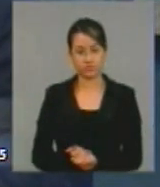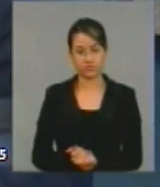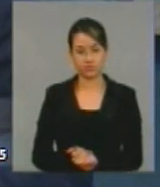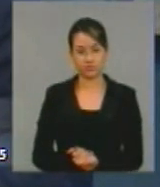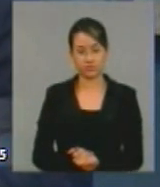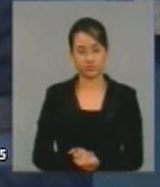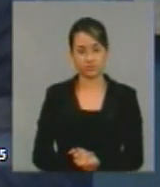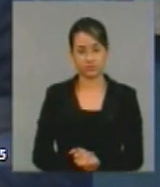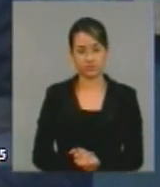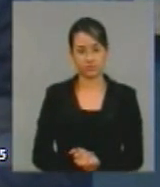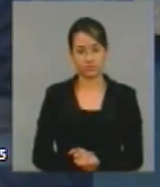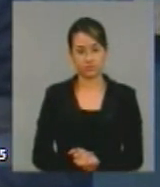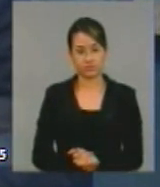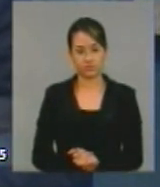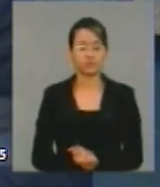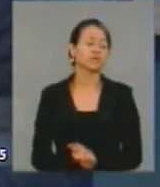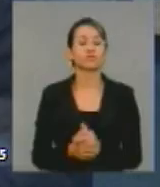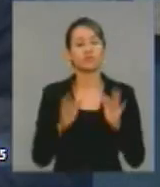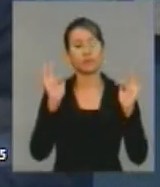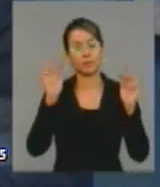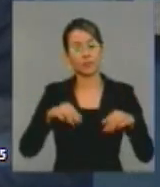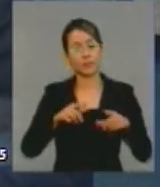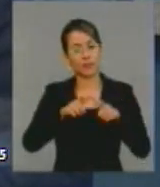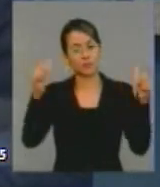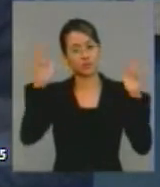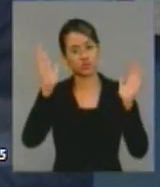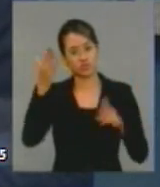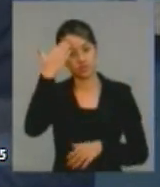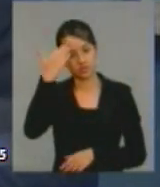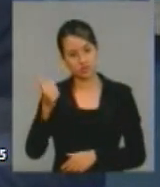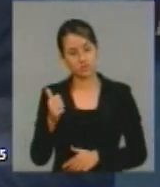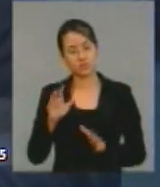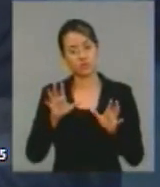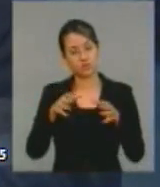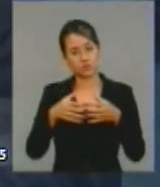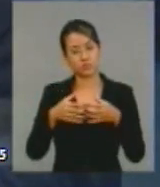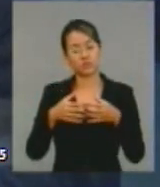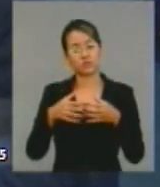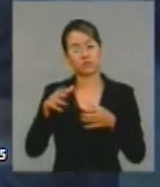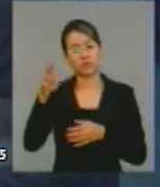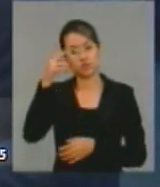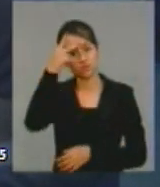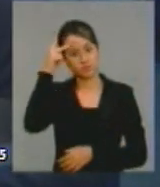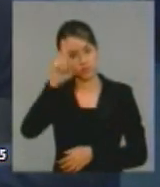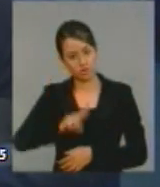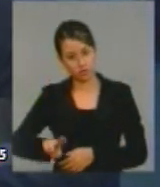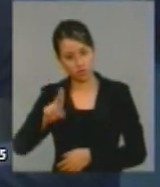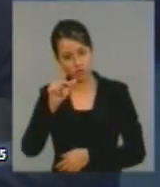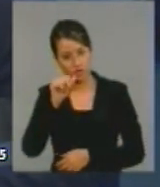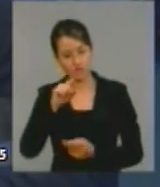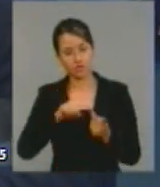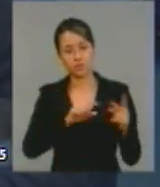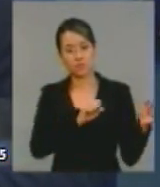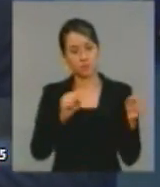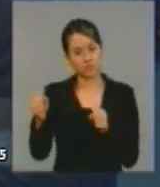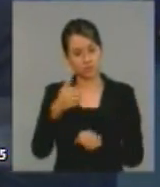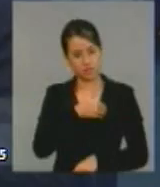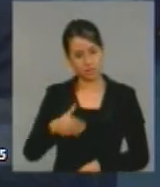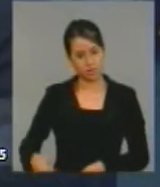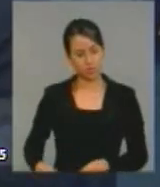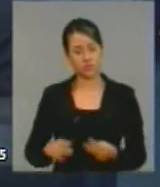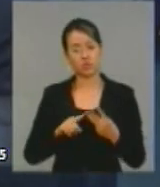Conclua, Excelência. Concluindo, a maioria já sabe, o comitê de bacia ele é composto pelos usuários, pelo poder público, que indica uma